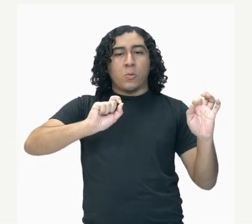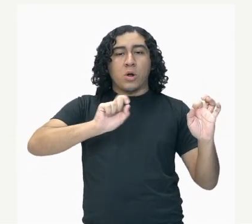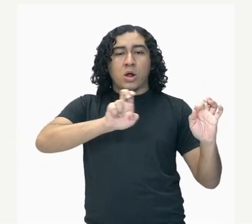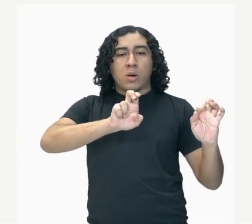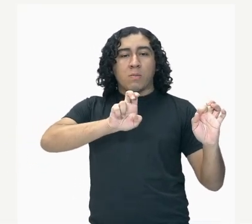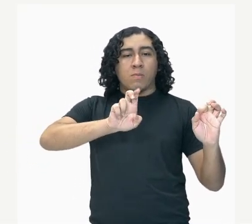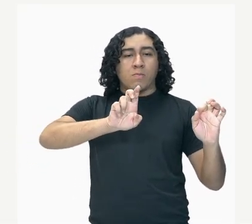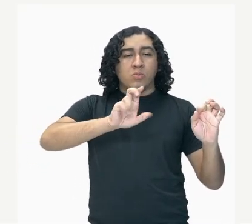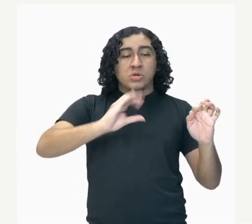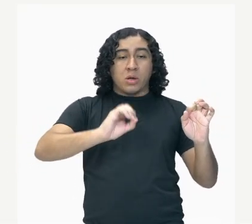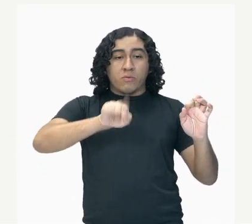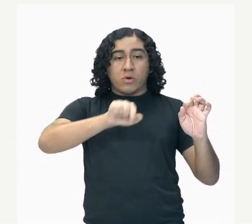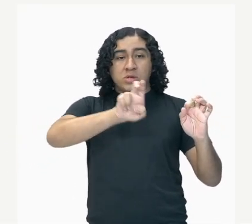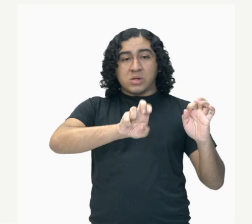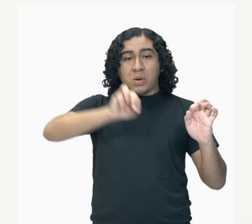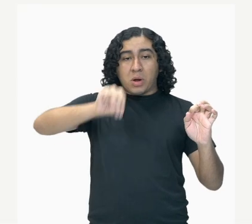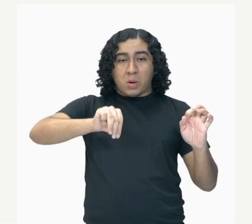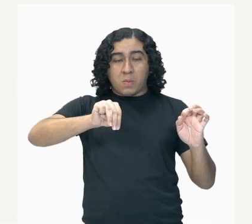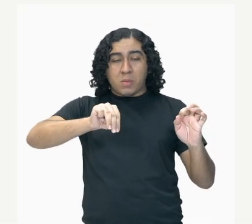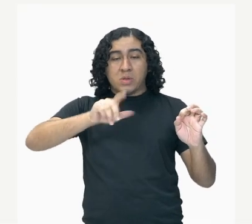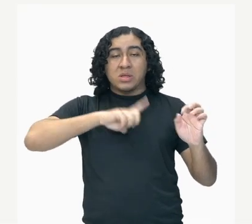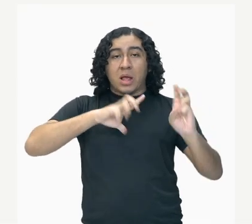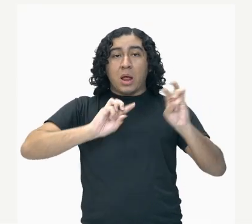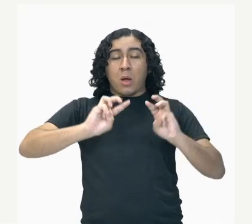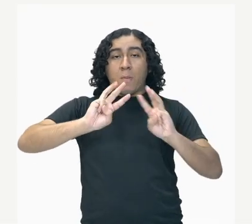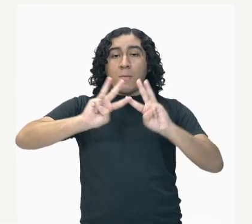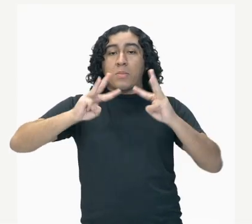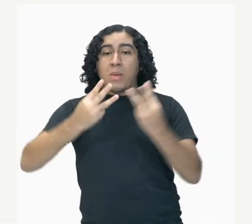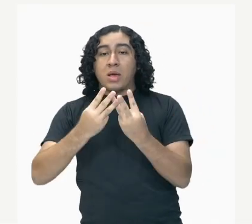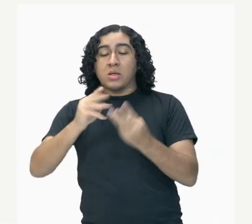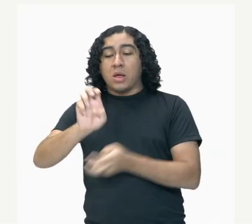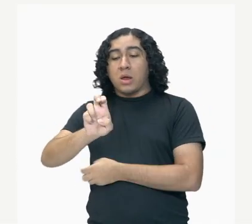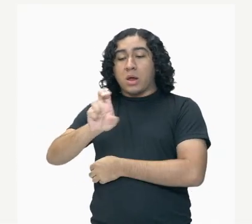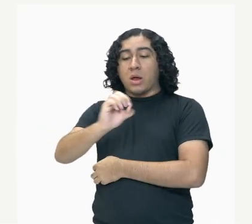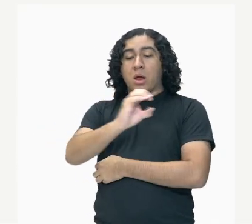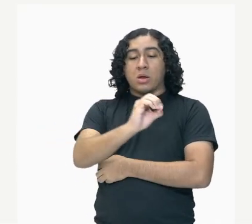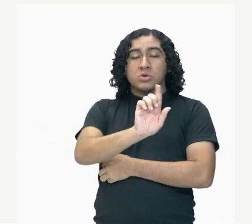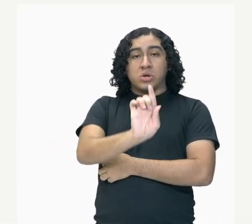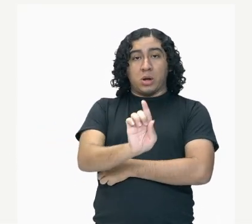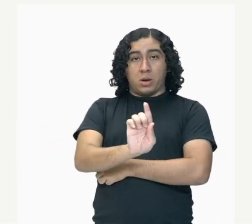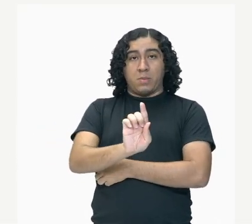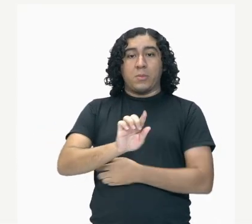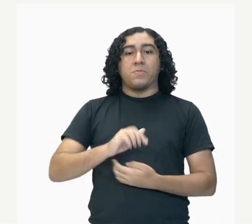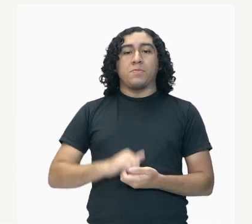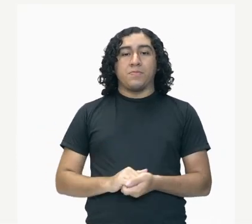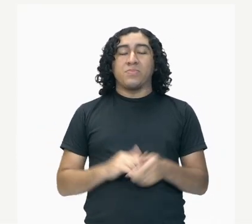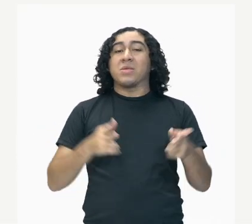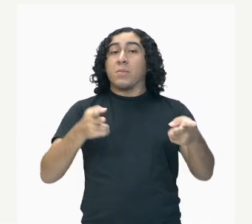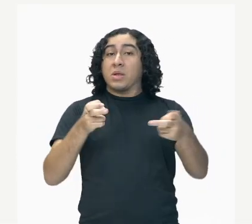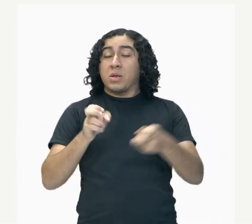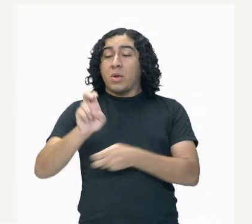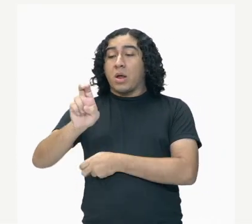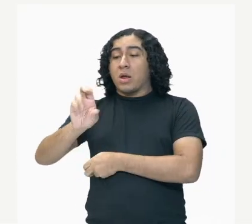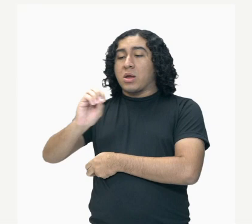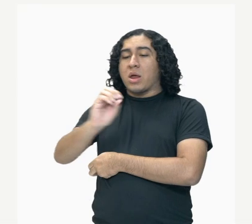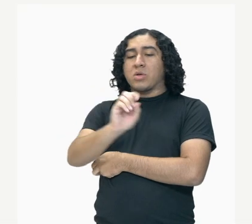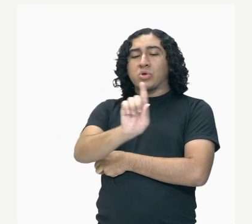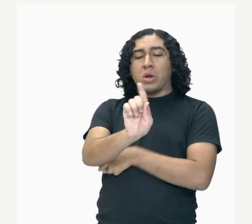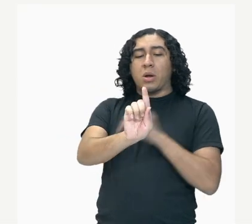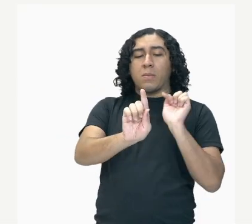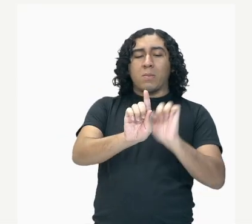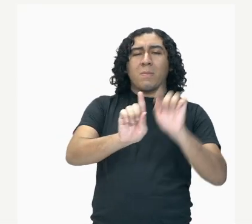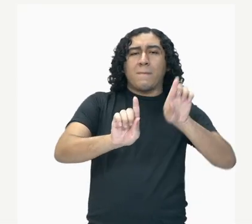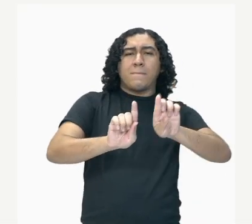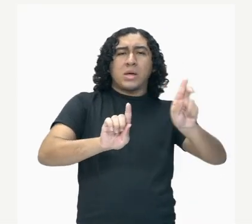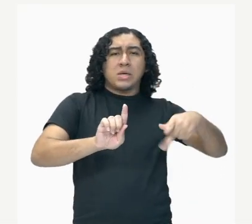500 G Olha que interessante pessoal a massa que foi informado aqui ó ela não veio em quilogramas